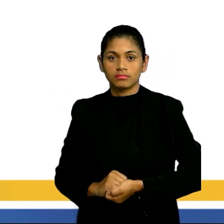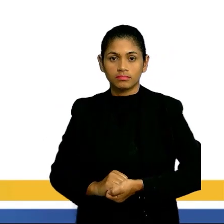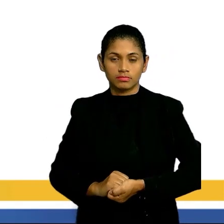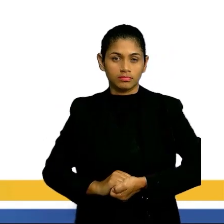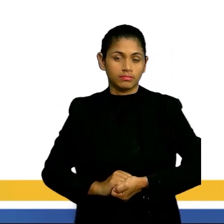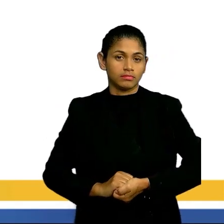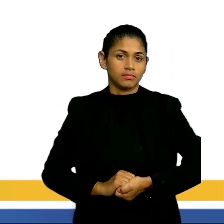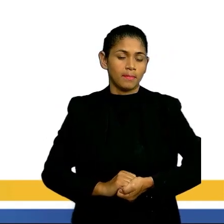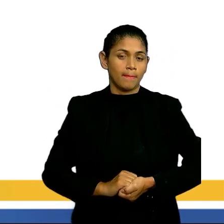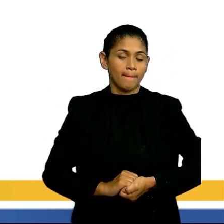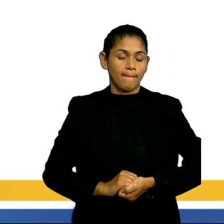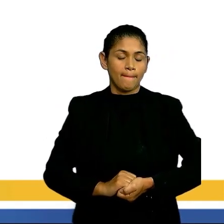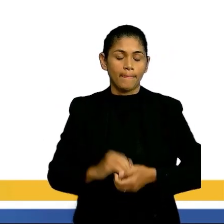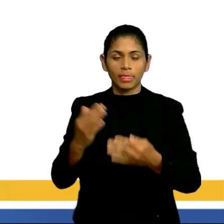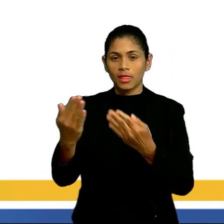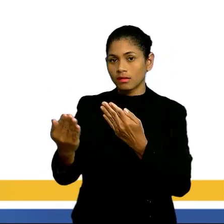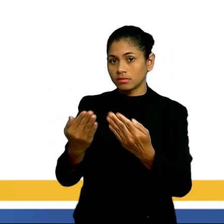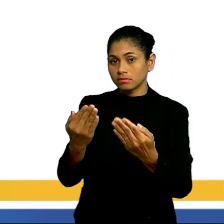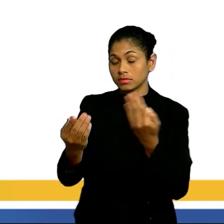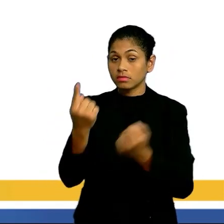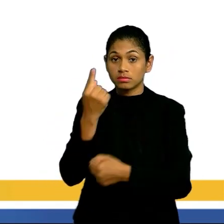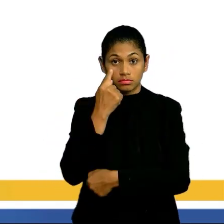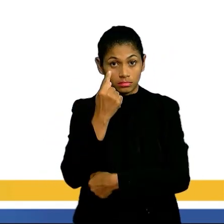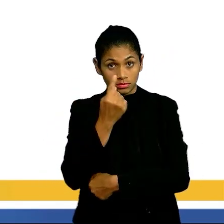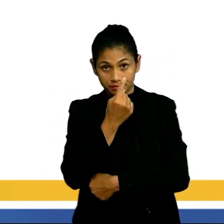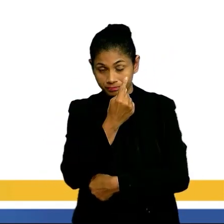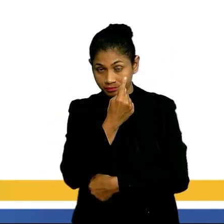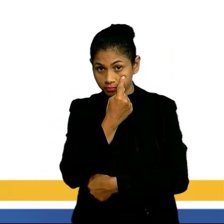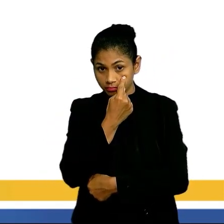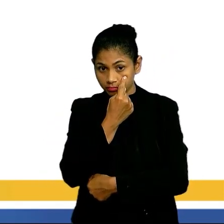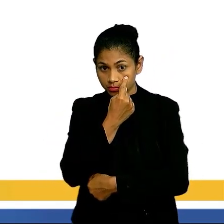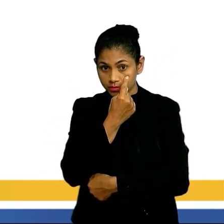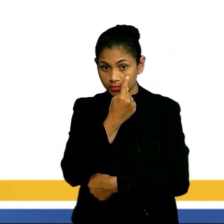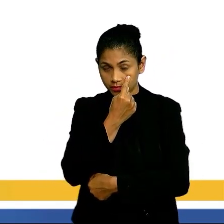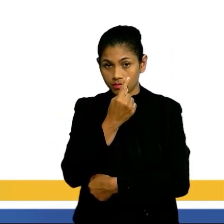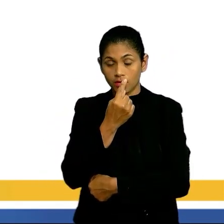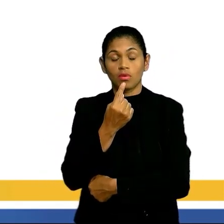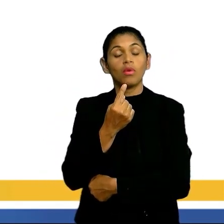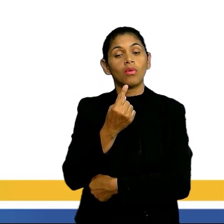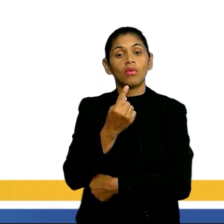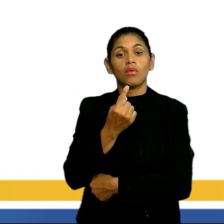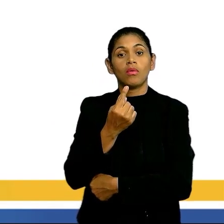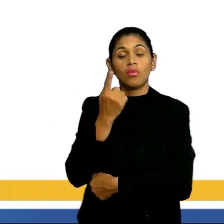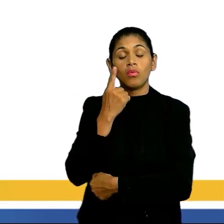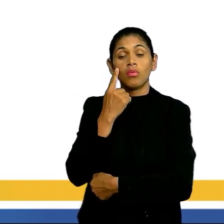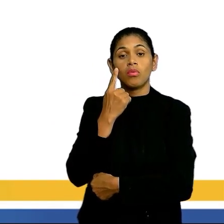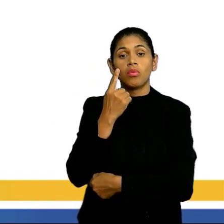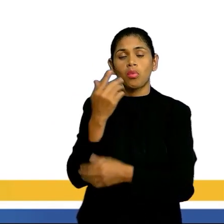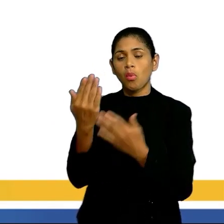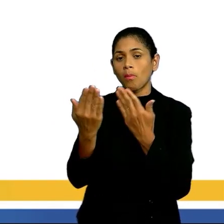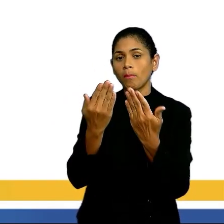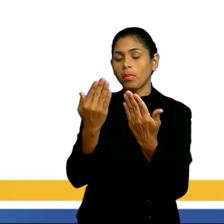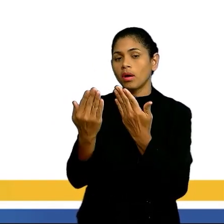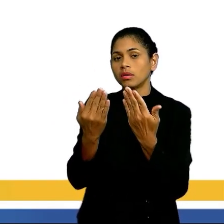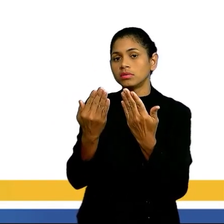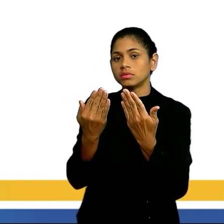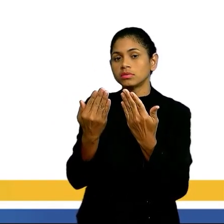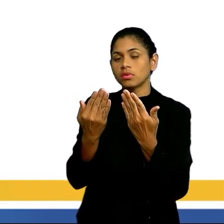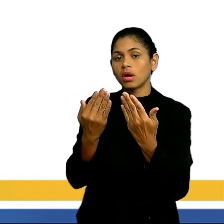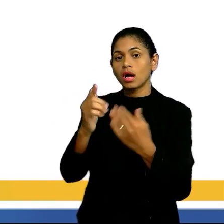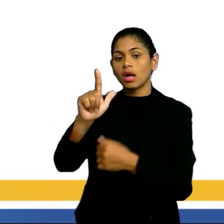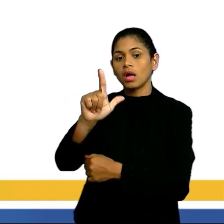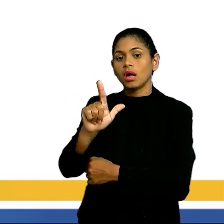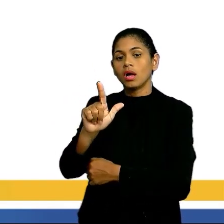dizendo. Ele está comparando os olhos humanos com os olhos de uma lula, por exemplo, tá? E ele ainda me